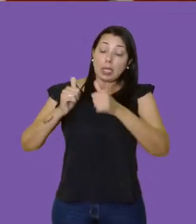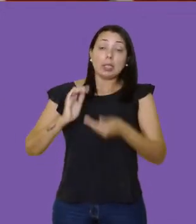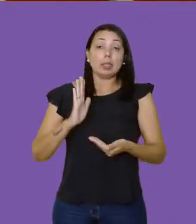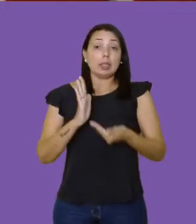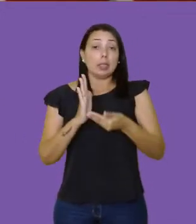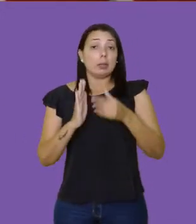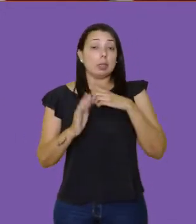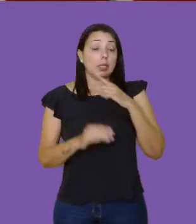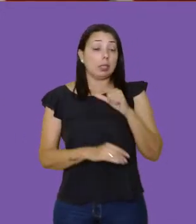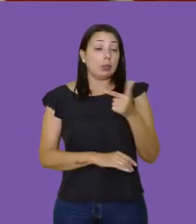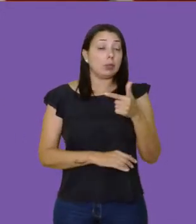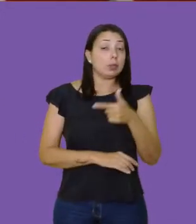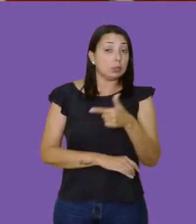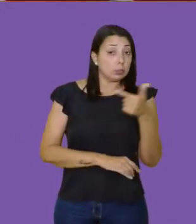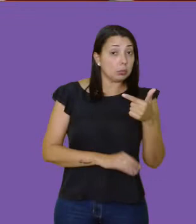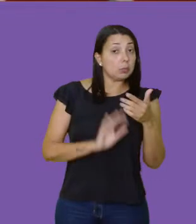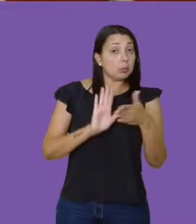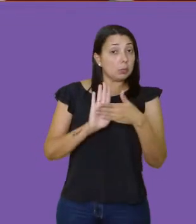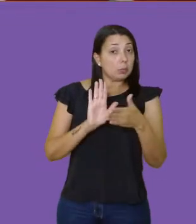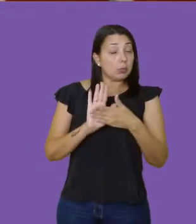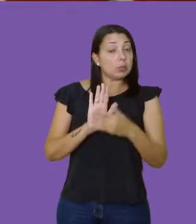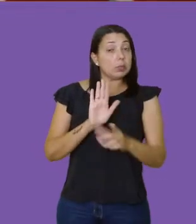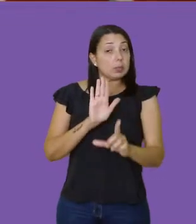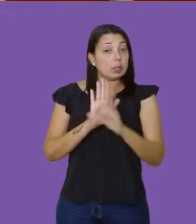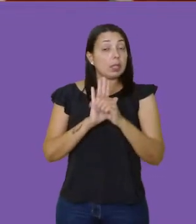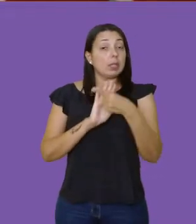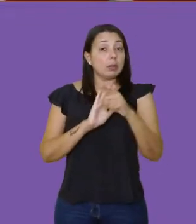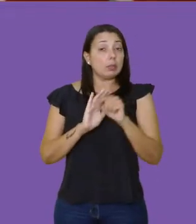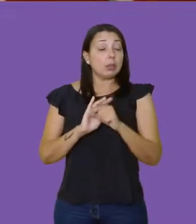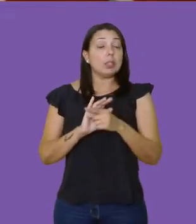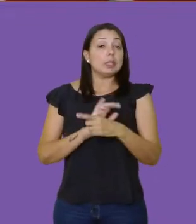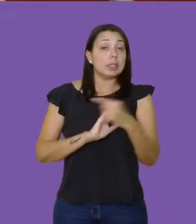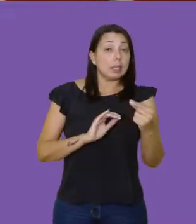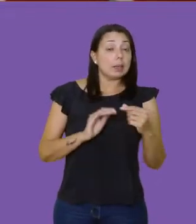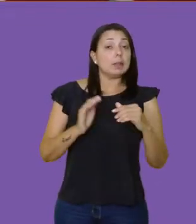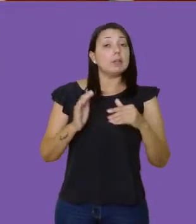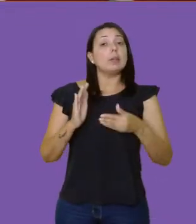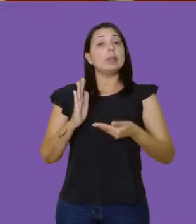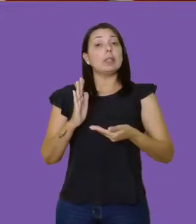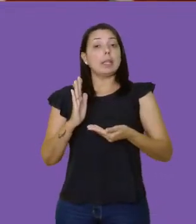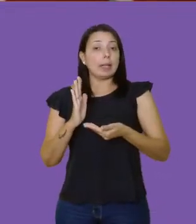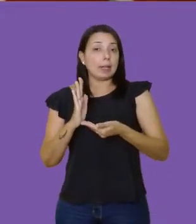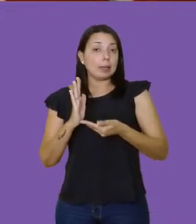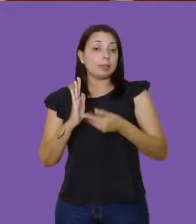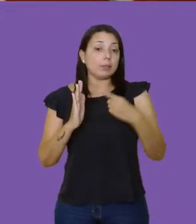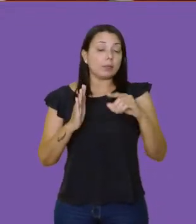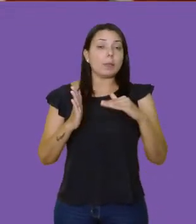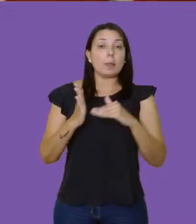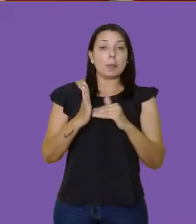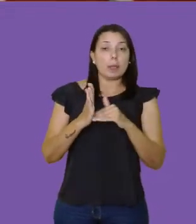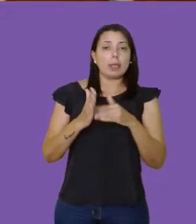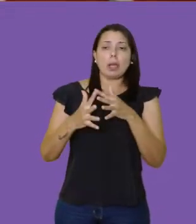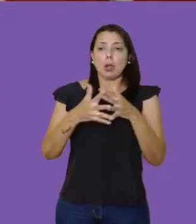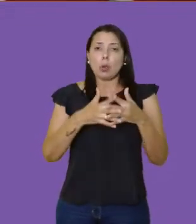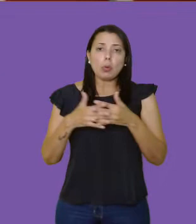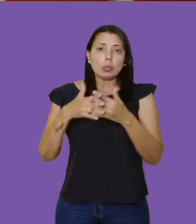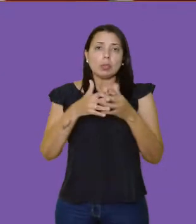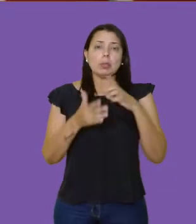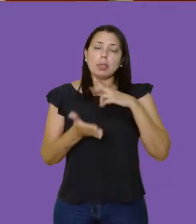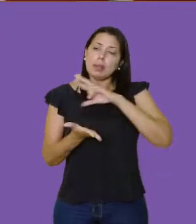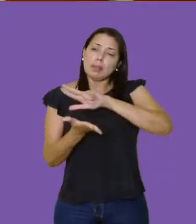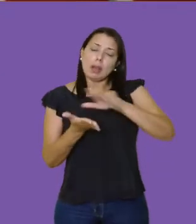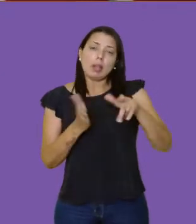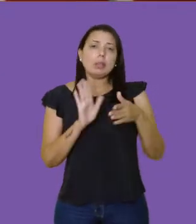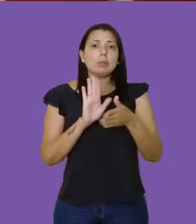tem outras duas propostas legislativas que saíram da Câmara e provavelmente irão para o Senado. E tá essa confusão, porque são várias